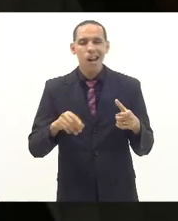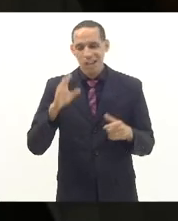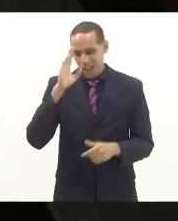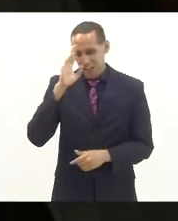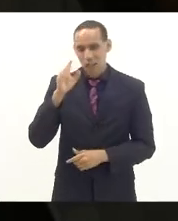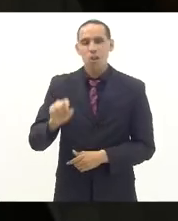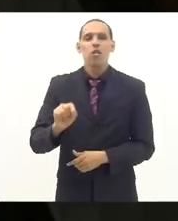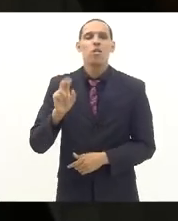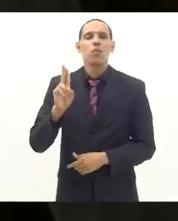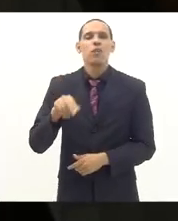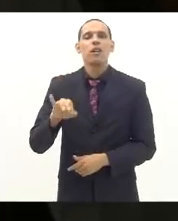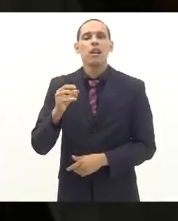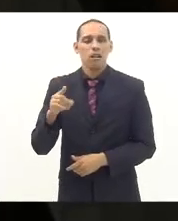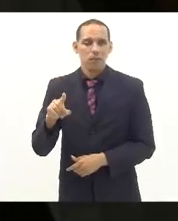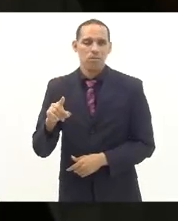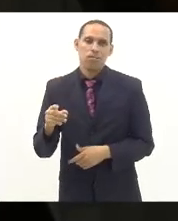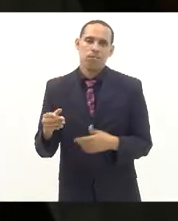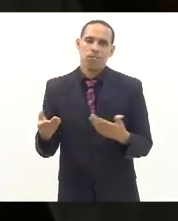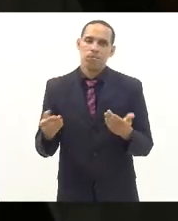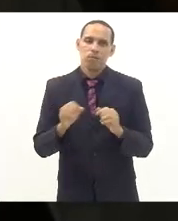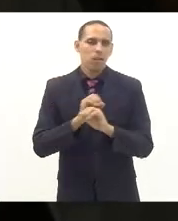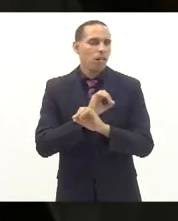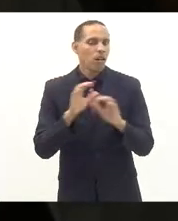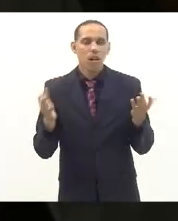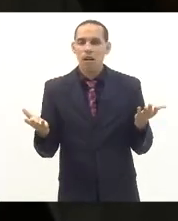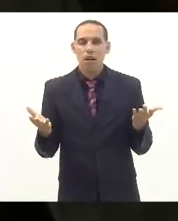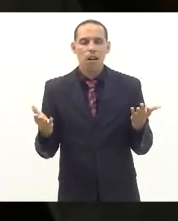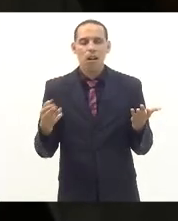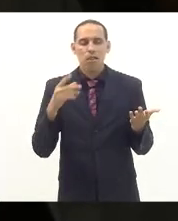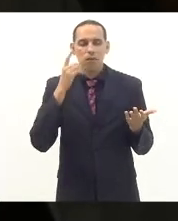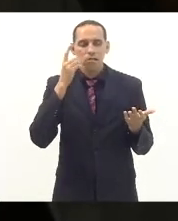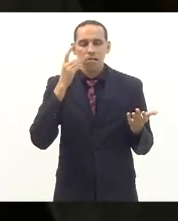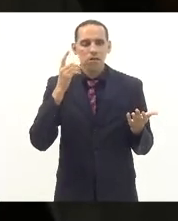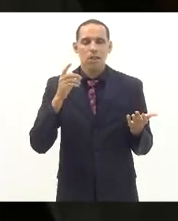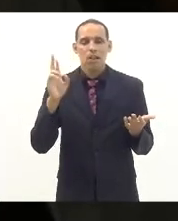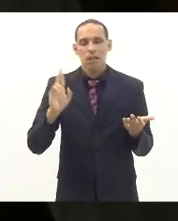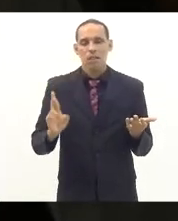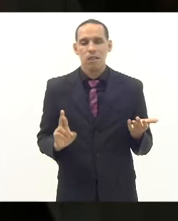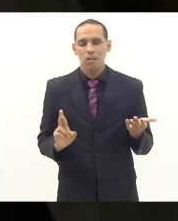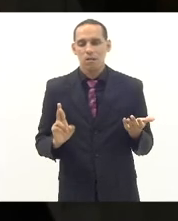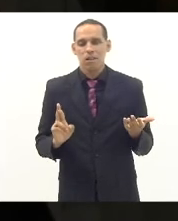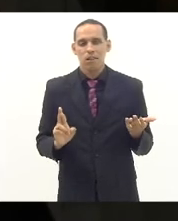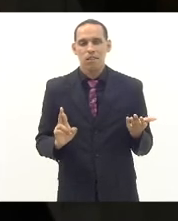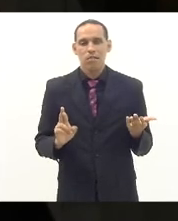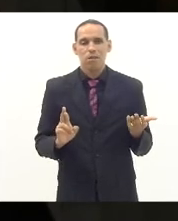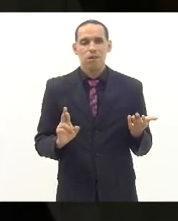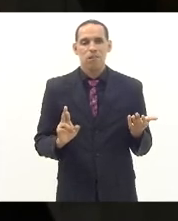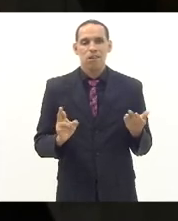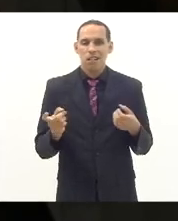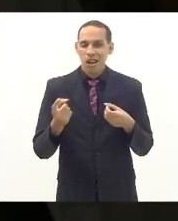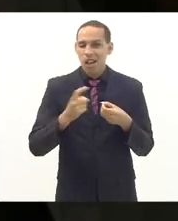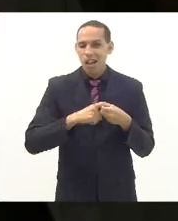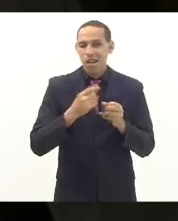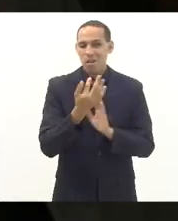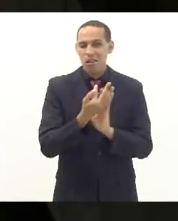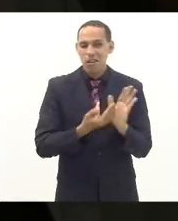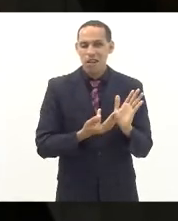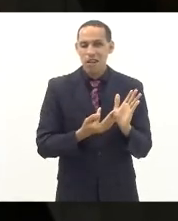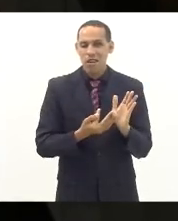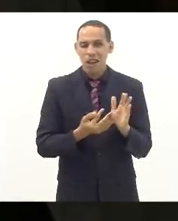Direta com a união então é óbvio deputada Renata que regime de apuração fiscal não é